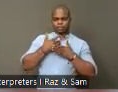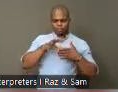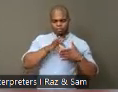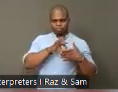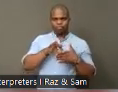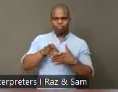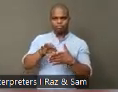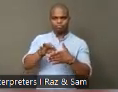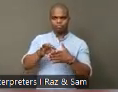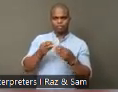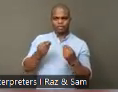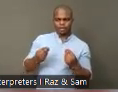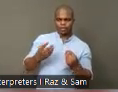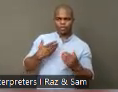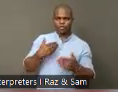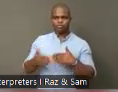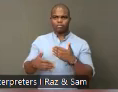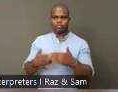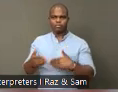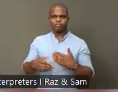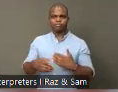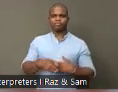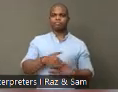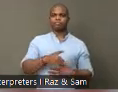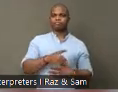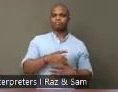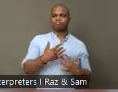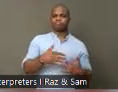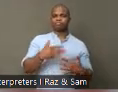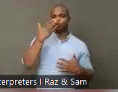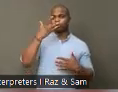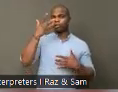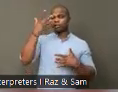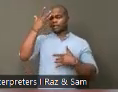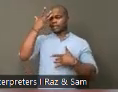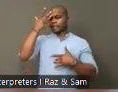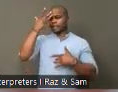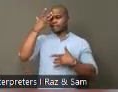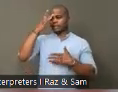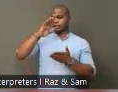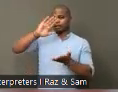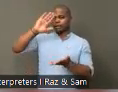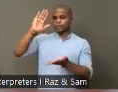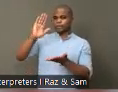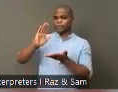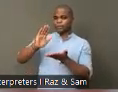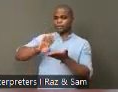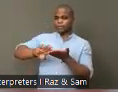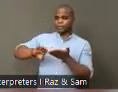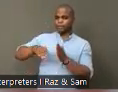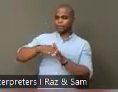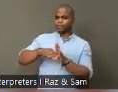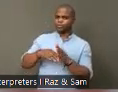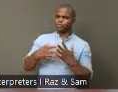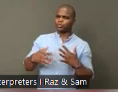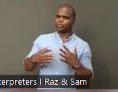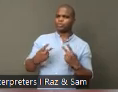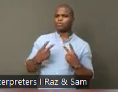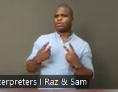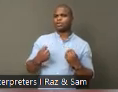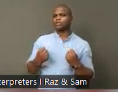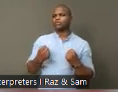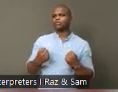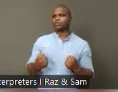ter um programa de eliminação de doenças muito forte. E nós estamos pretendendo eliminar